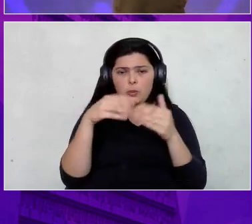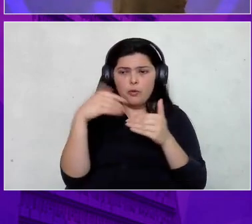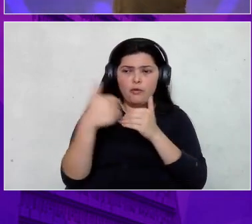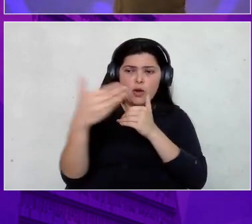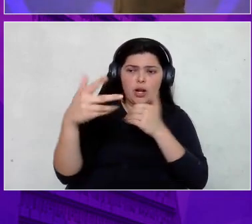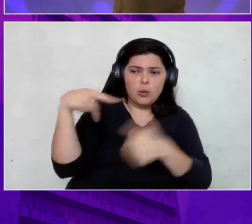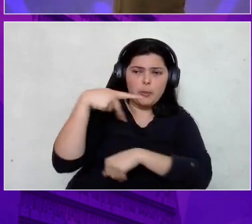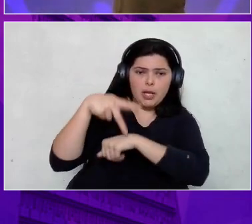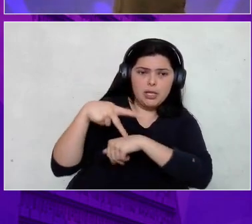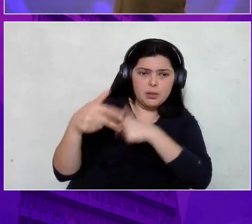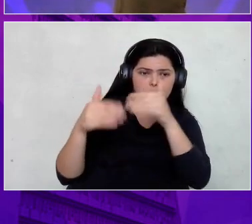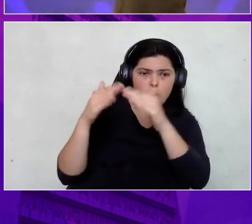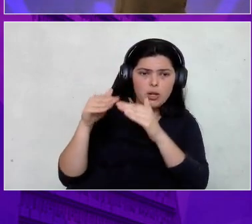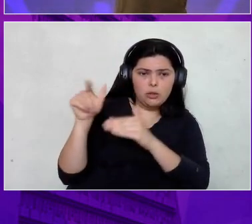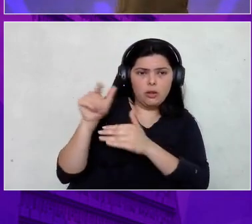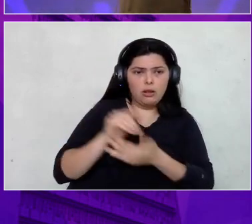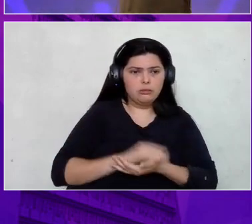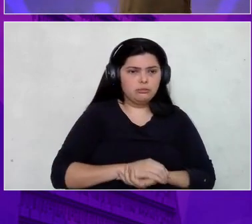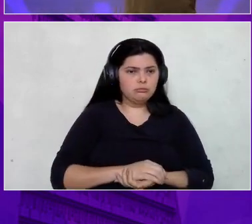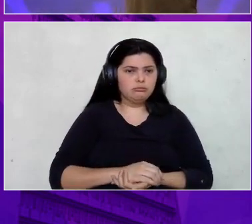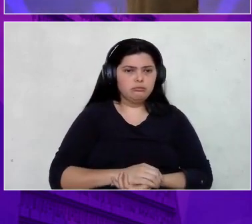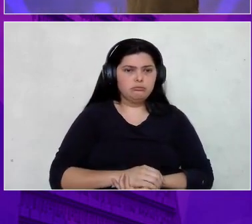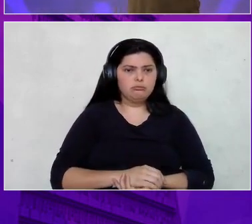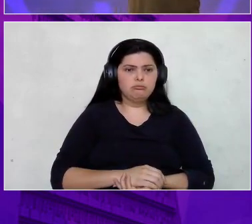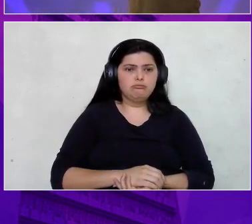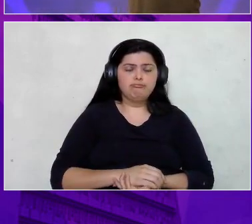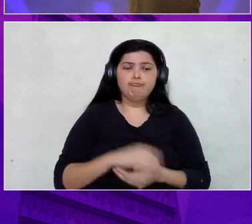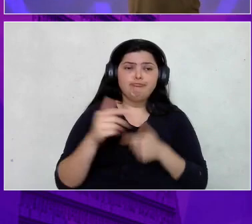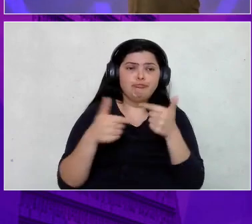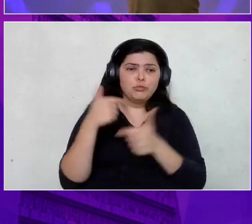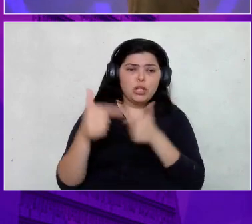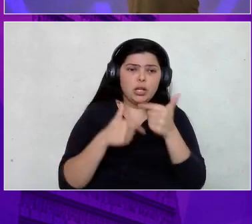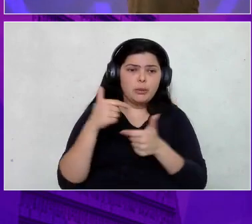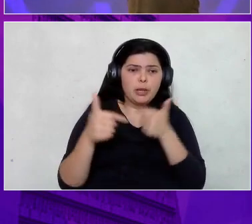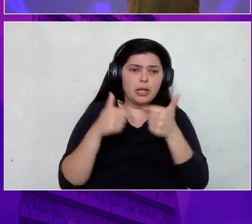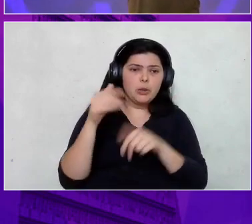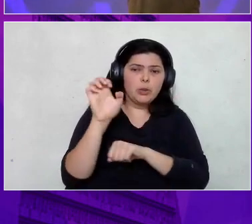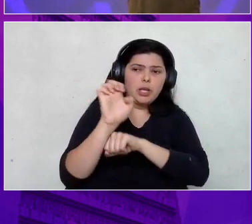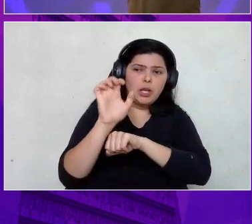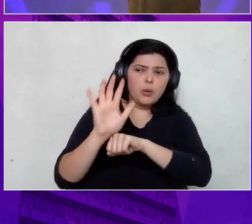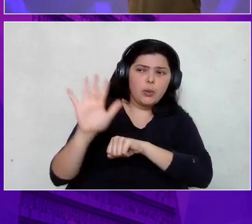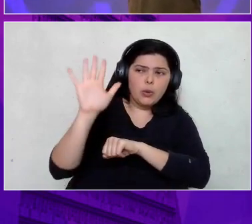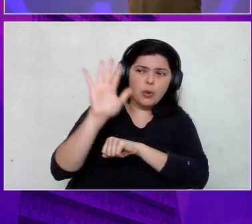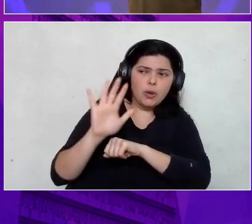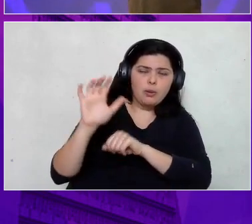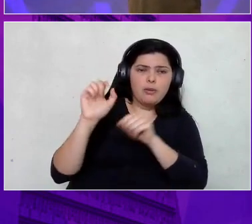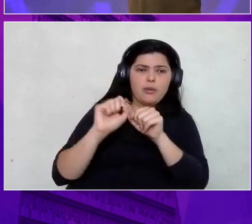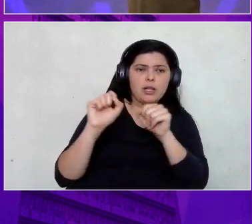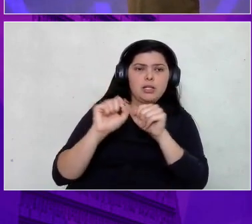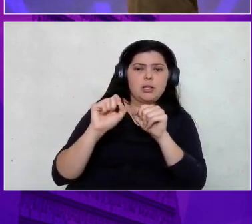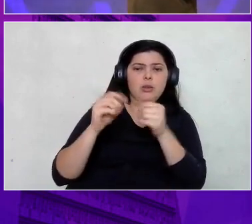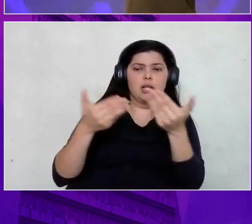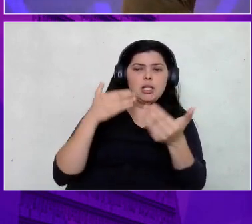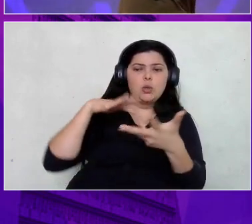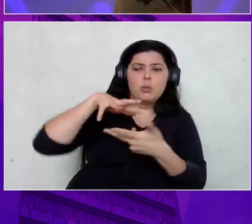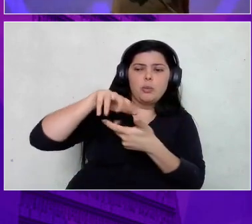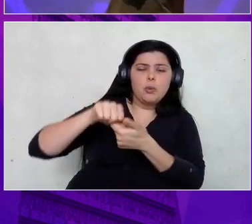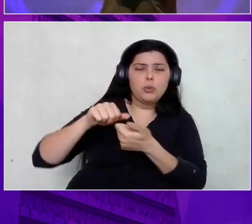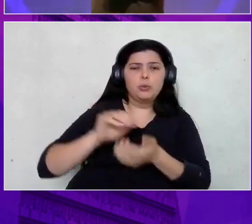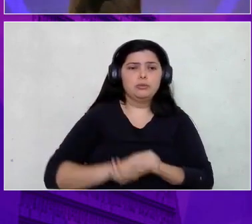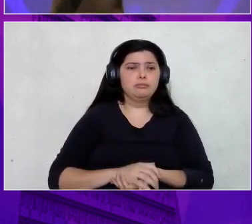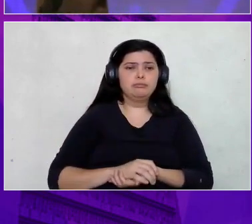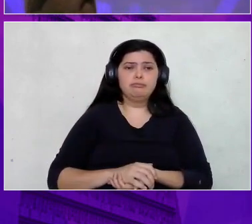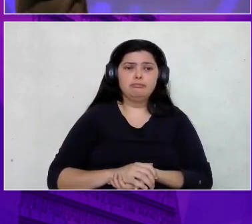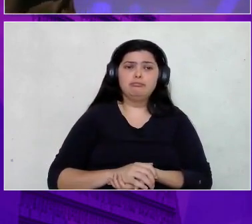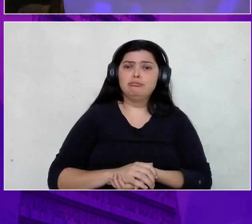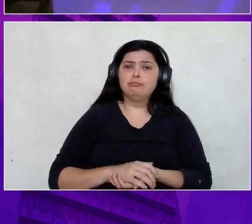caralho, sim? Trabalhando lá na Europa, trabalhando não sei o quê, fazendo um negócio global, desde Barra da Lagoa,